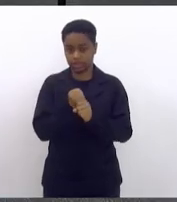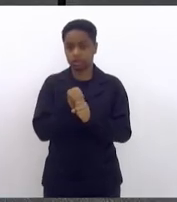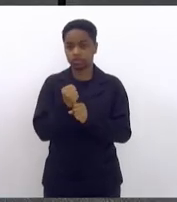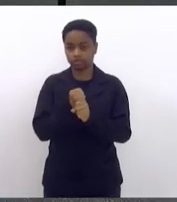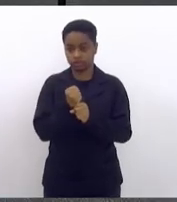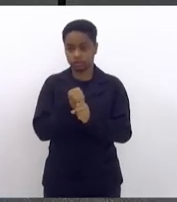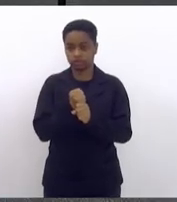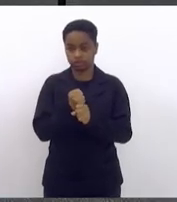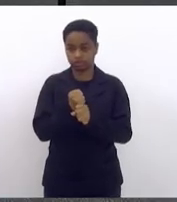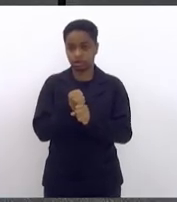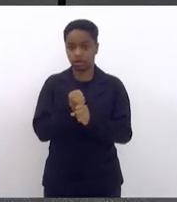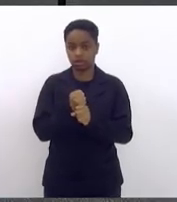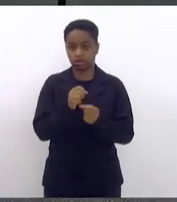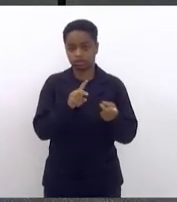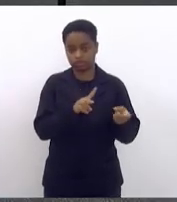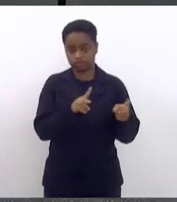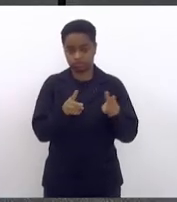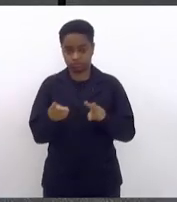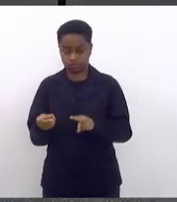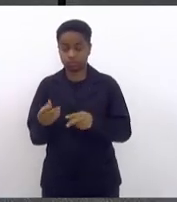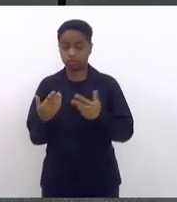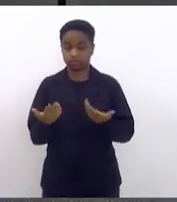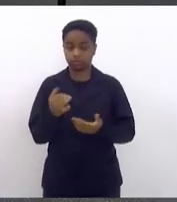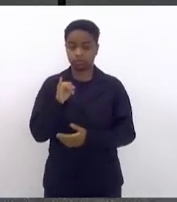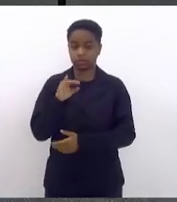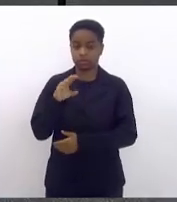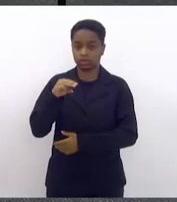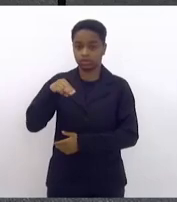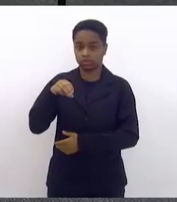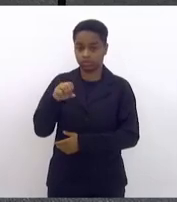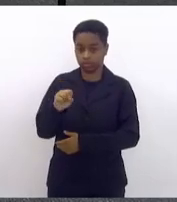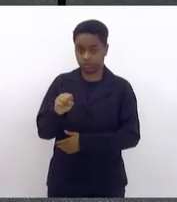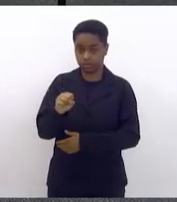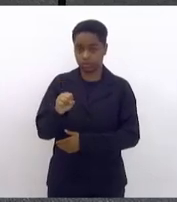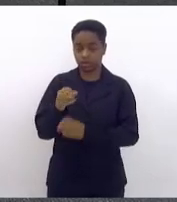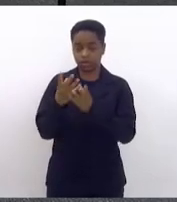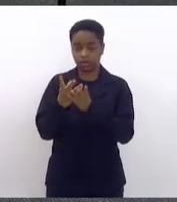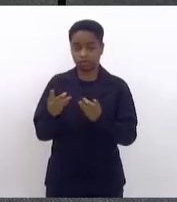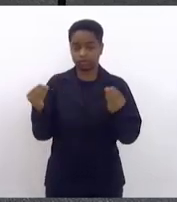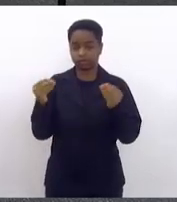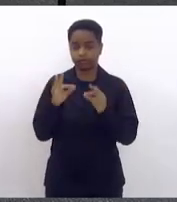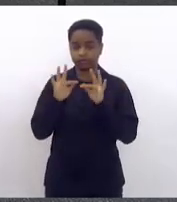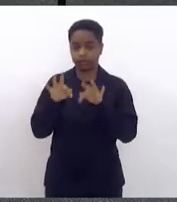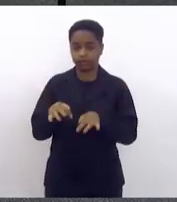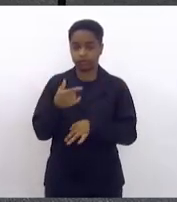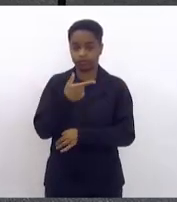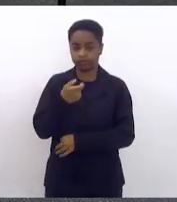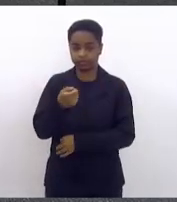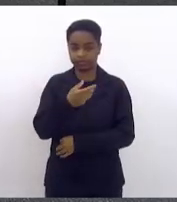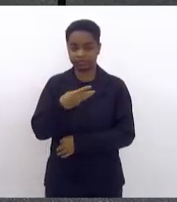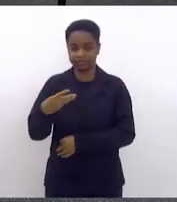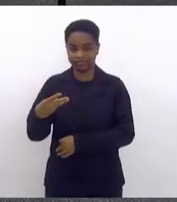de transição. Então, o ICMS estará extinto em 2033. Mas,